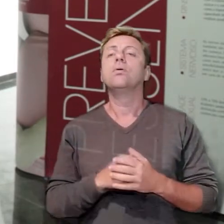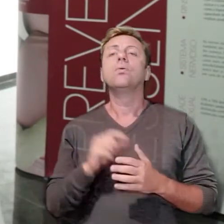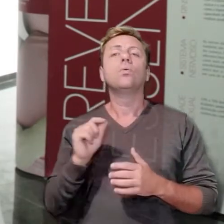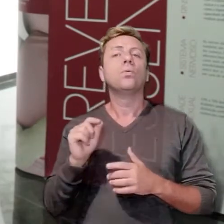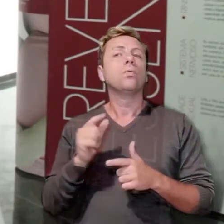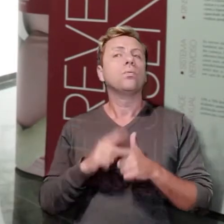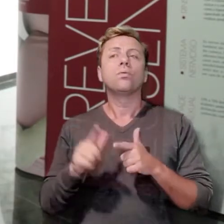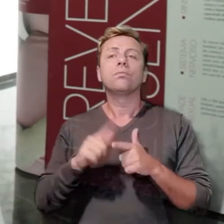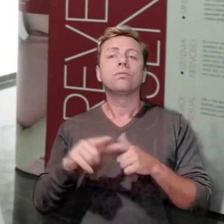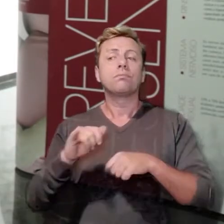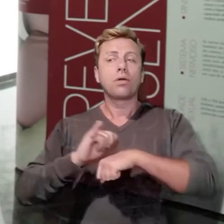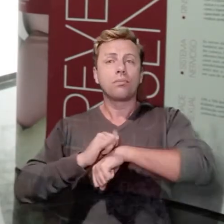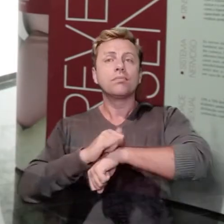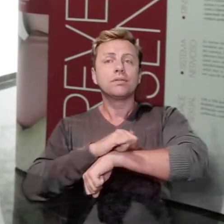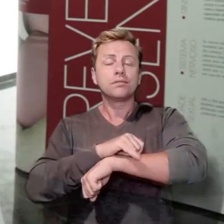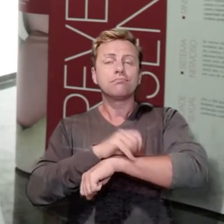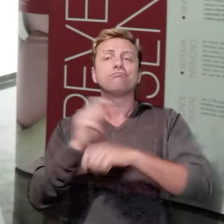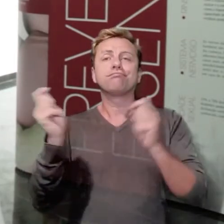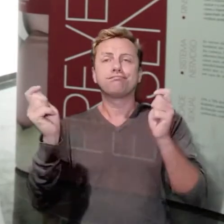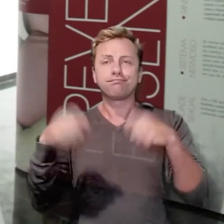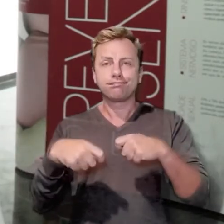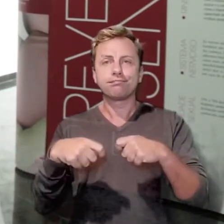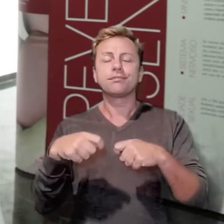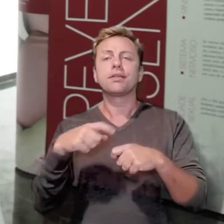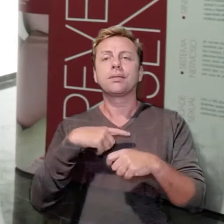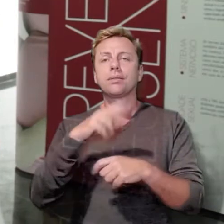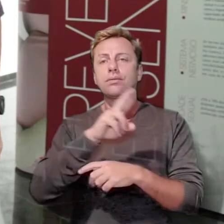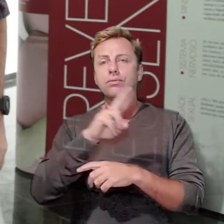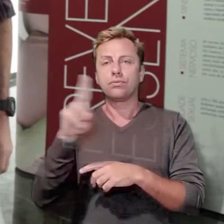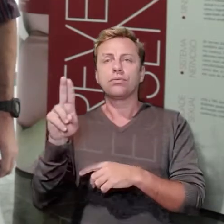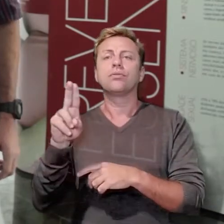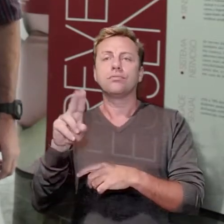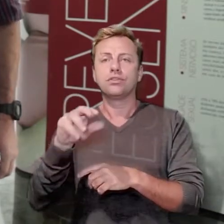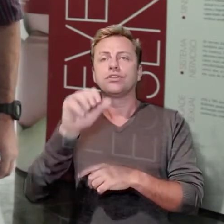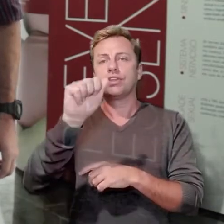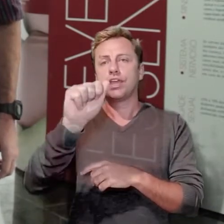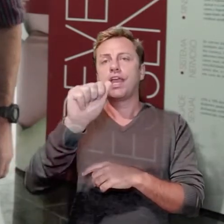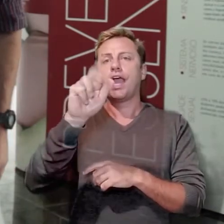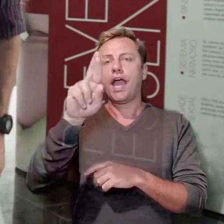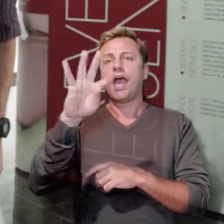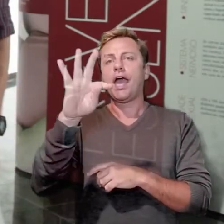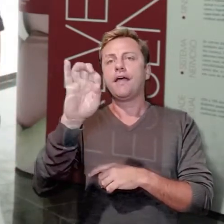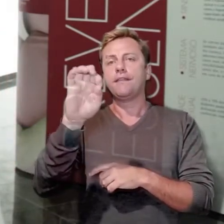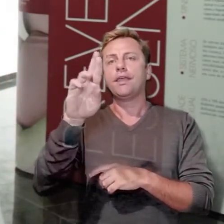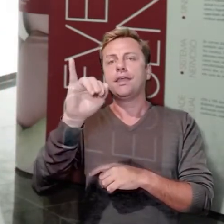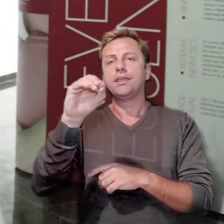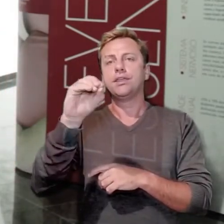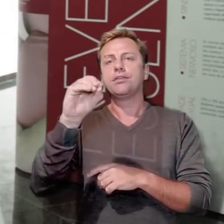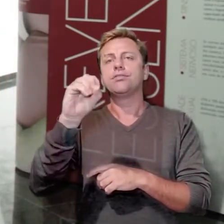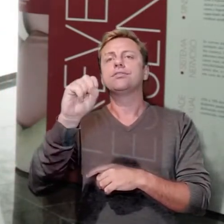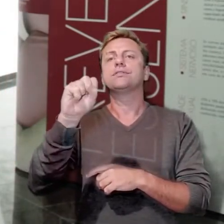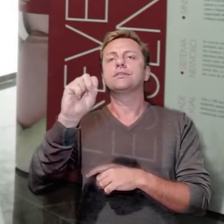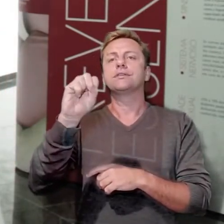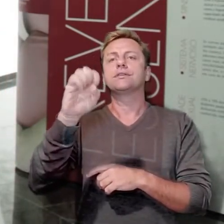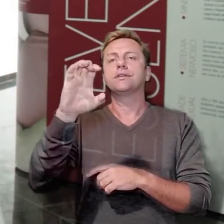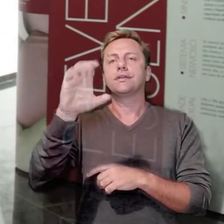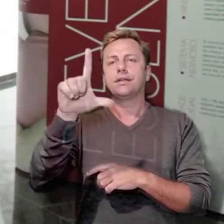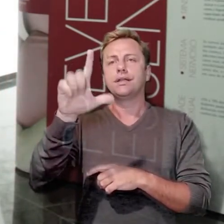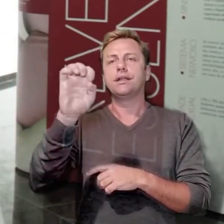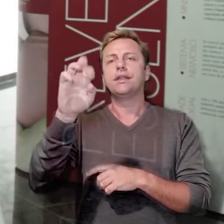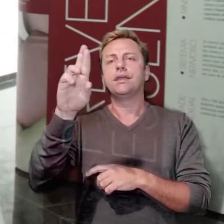O problema é que a obesidade pode gerar um processo chamado de aterosclerose, que é o acúmulo